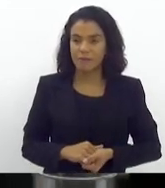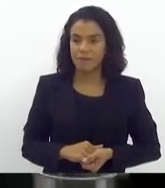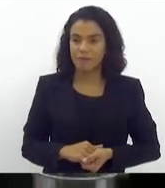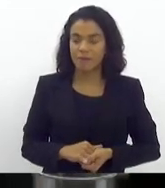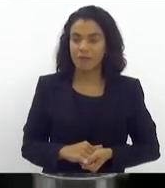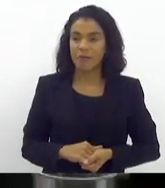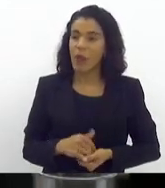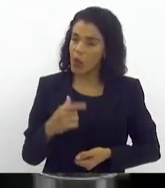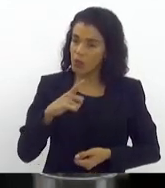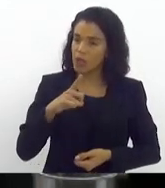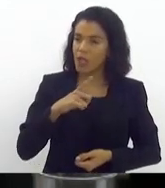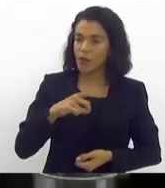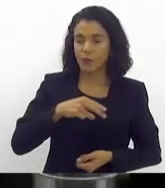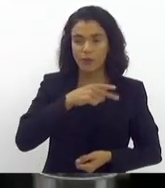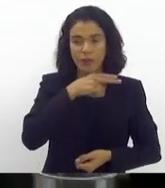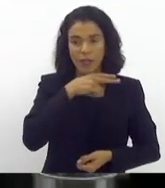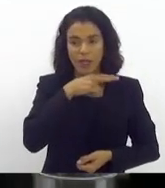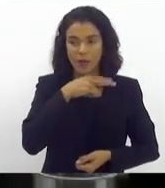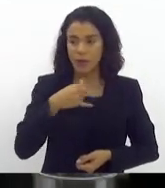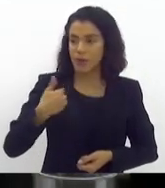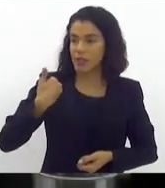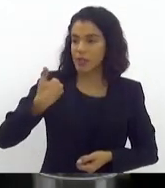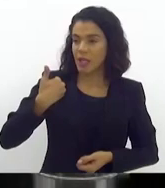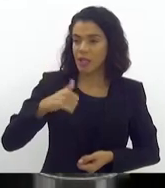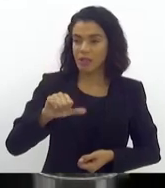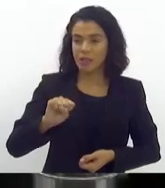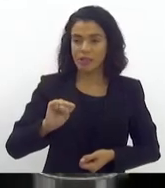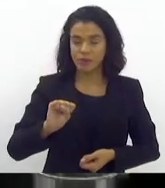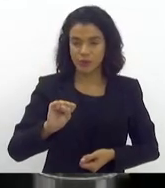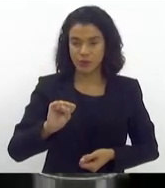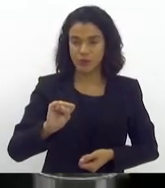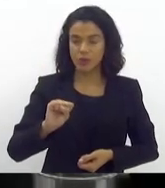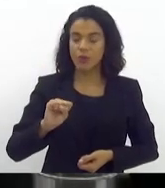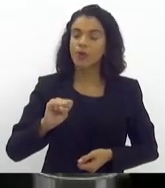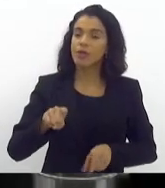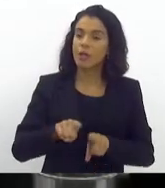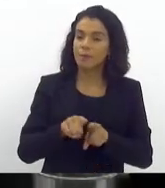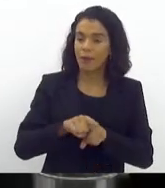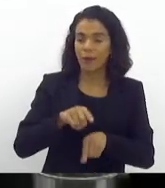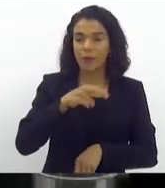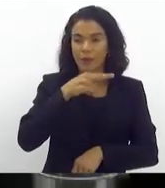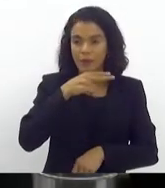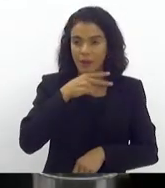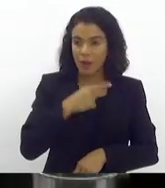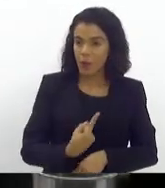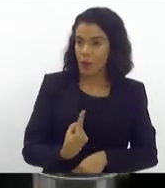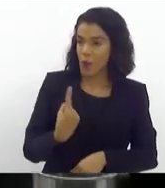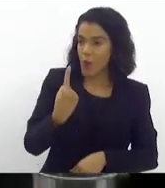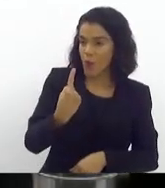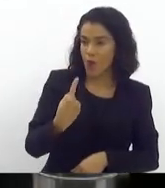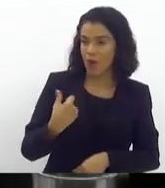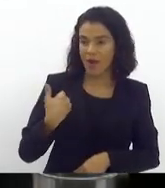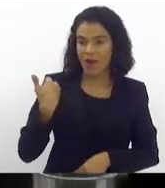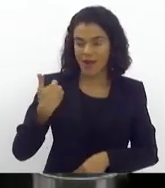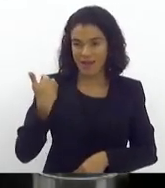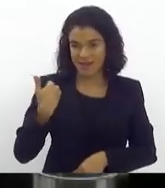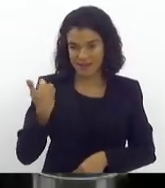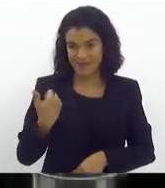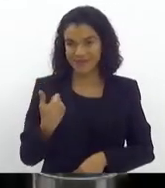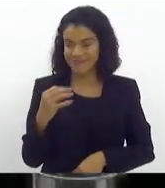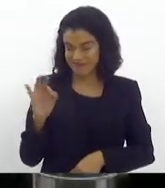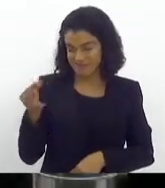netos com 18 e com 1 ano e 8 meses. Nosso goleiro, inclusive, né? É o dia 18.